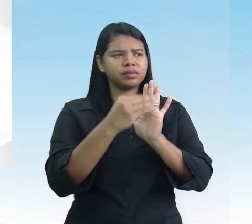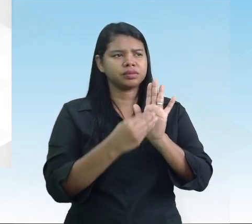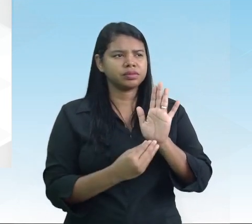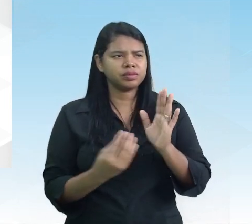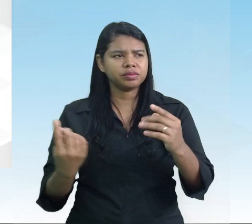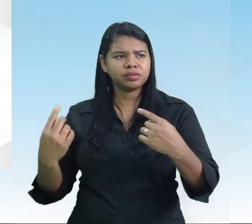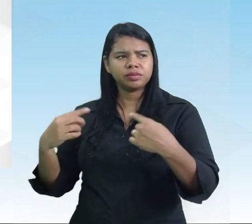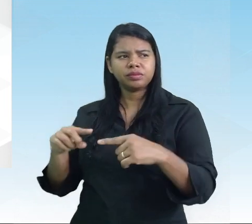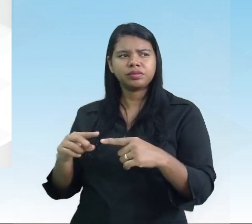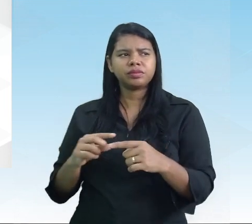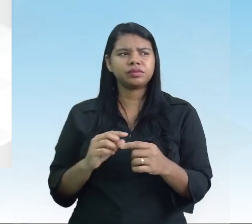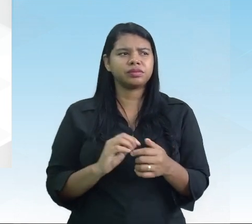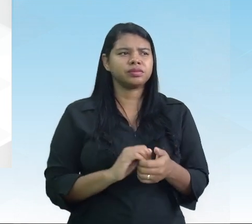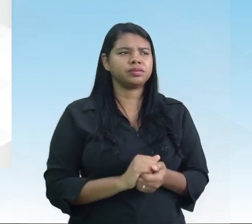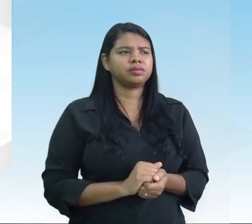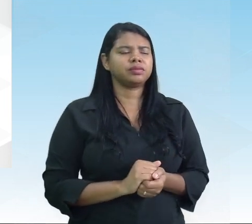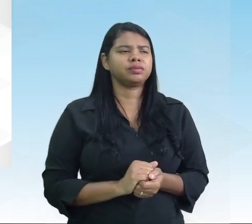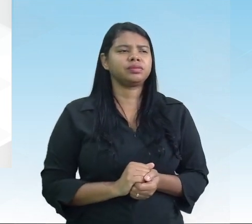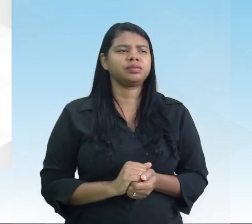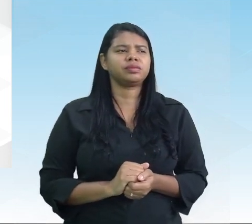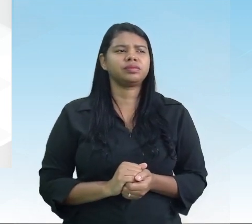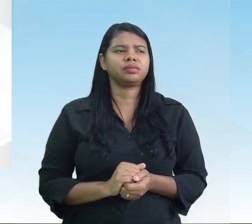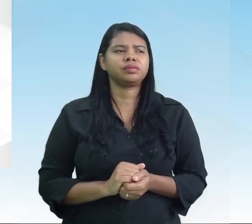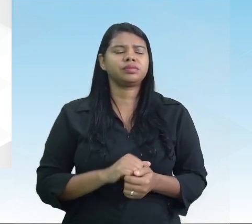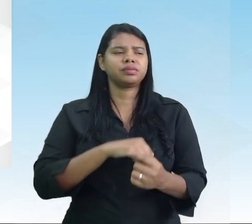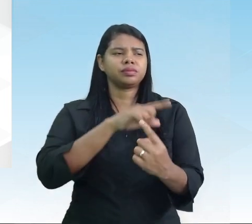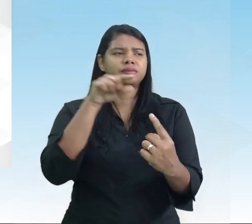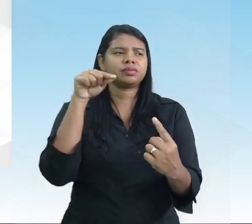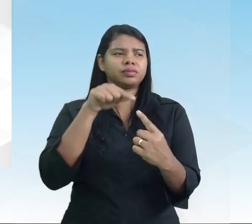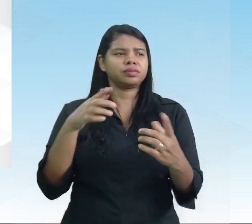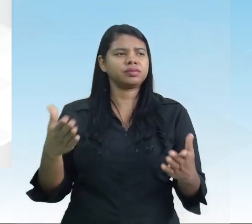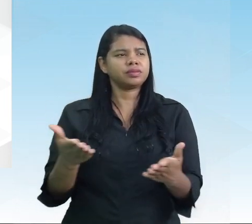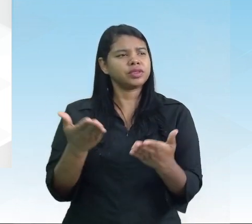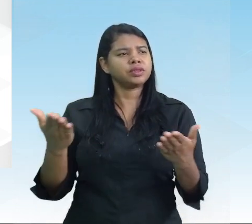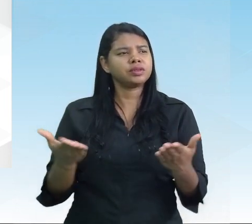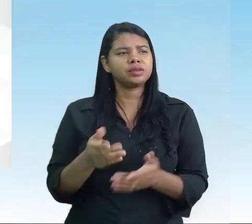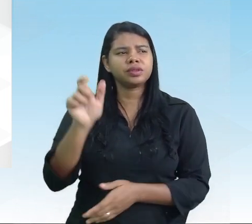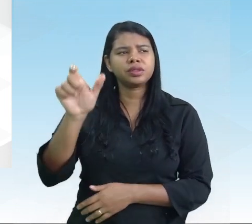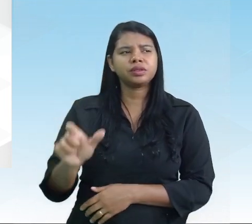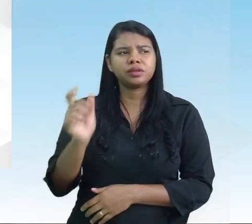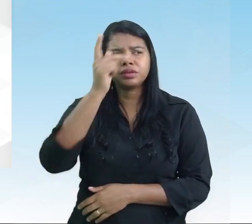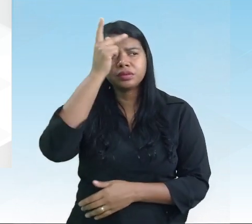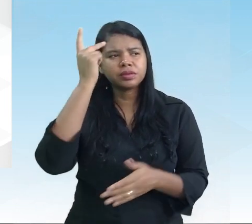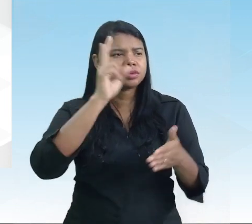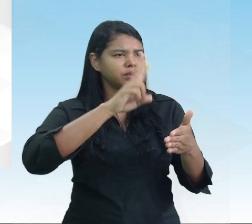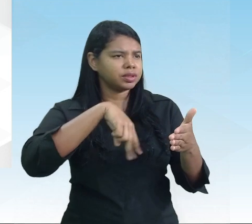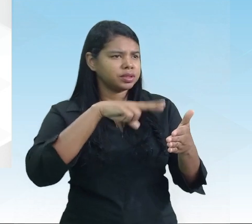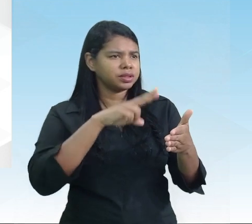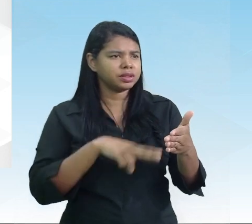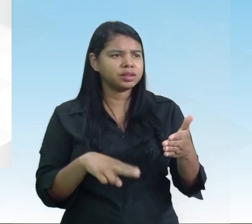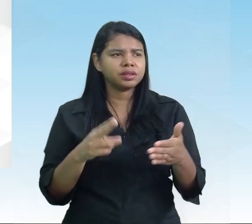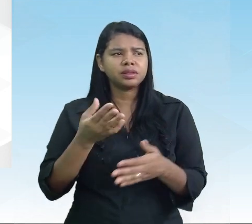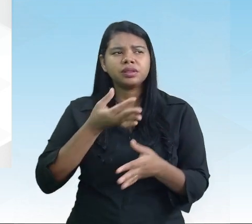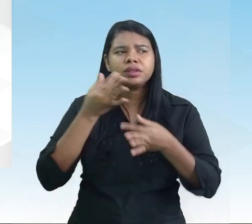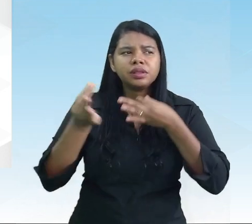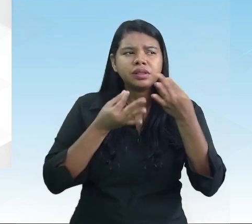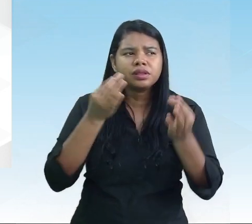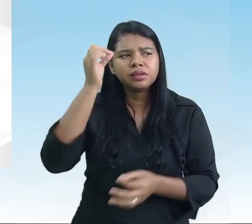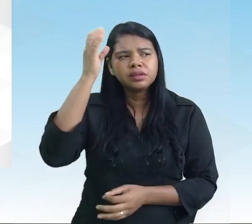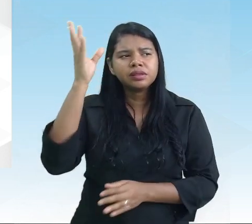na tela. O principal objetivo é convencer o leitor com relação às ideias que